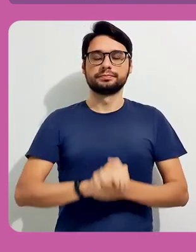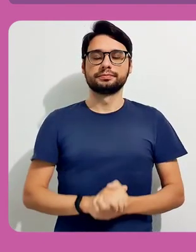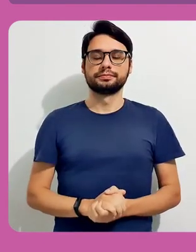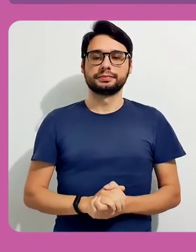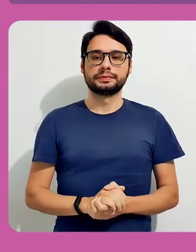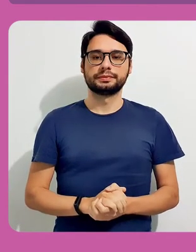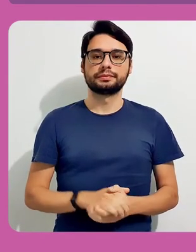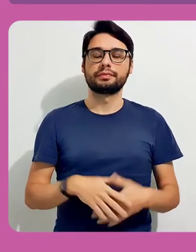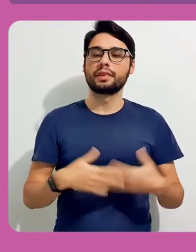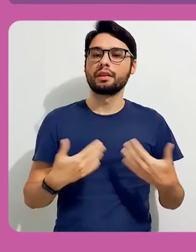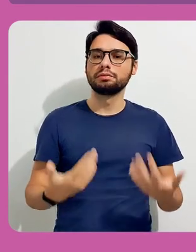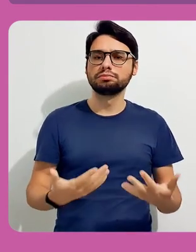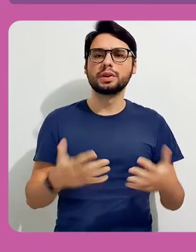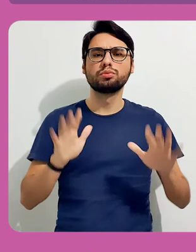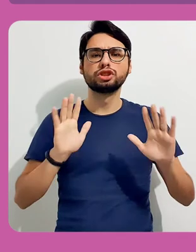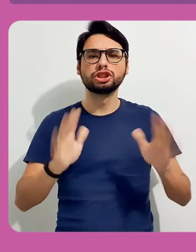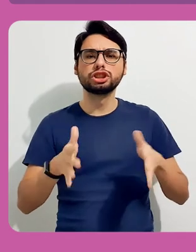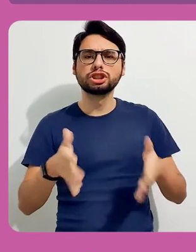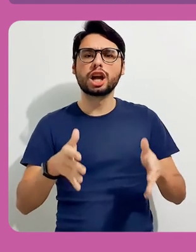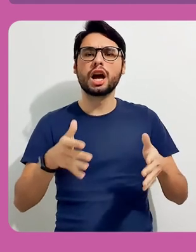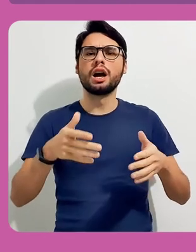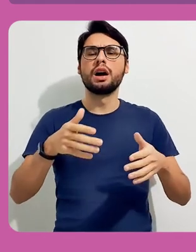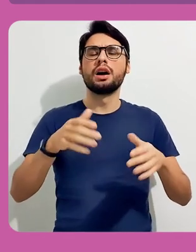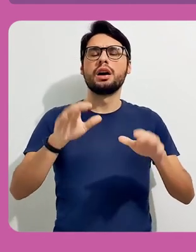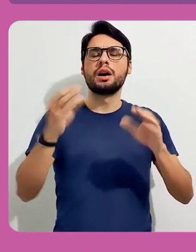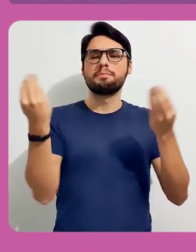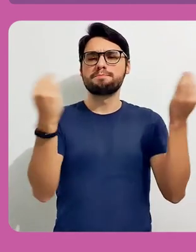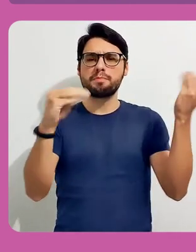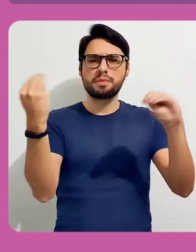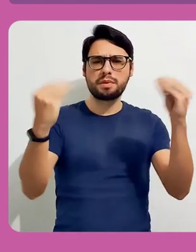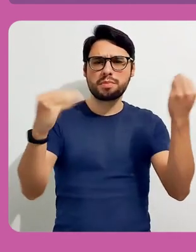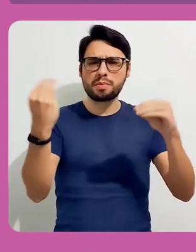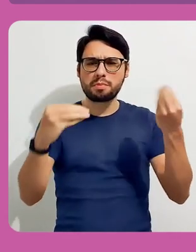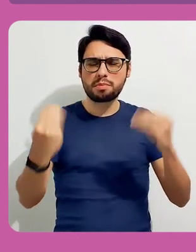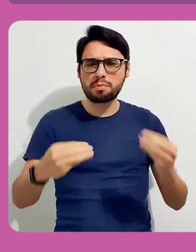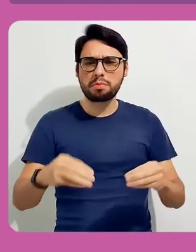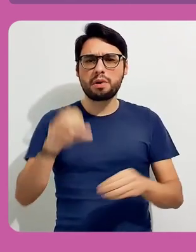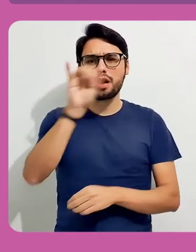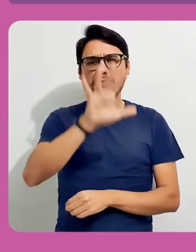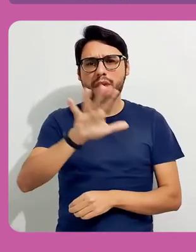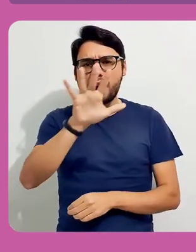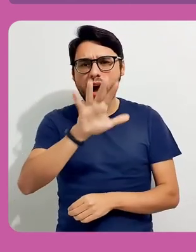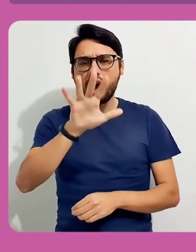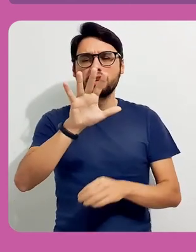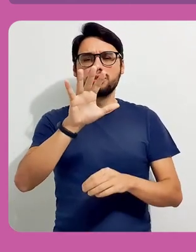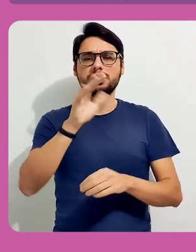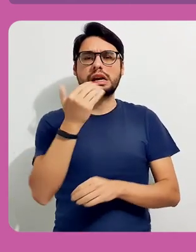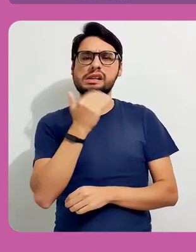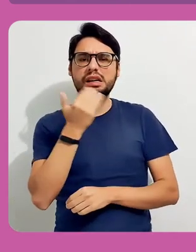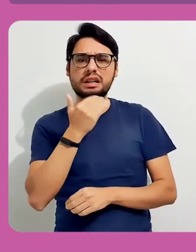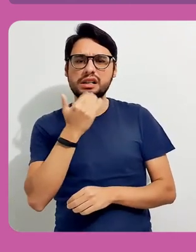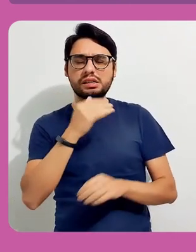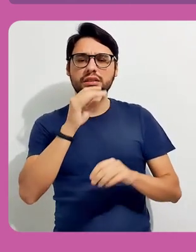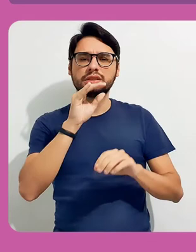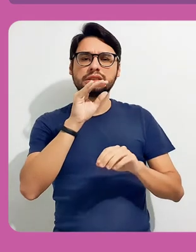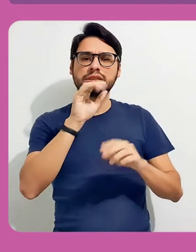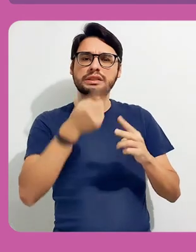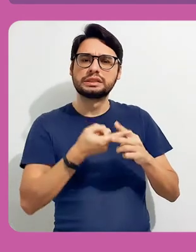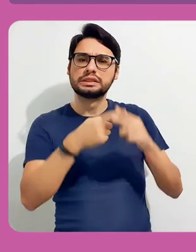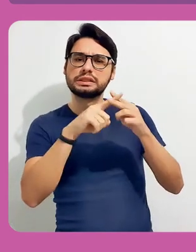depois de ter feito isso, ter incluído todas as imagens, se você colocou a imagem errada, você clica em cima dela, tem